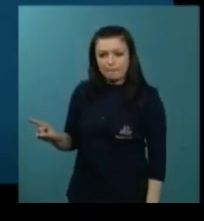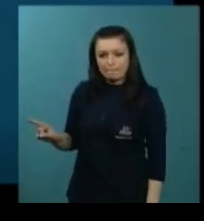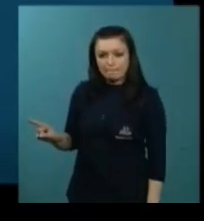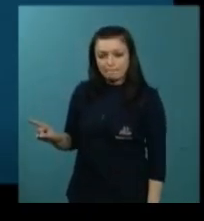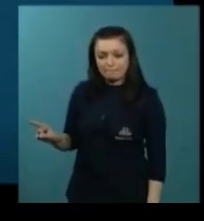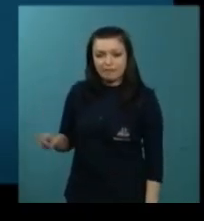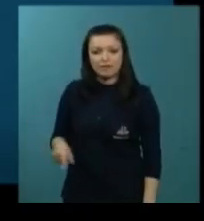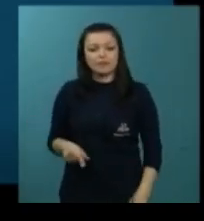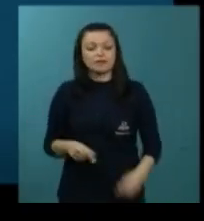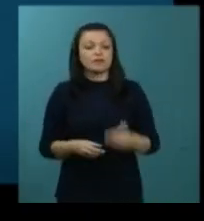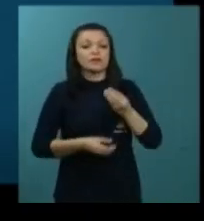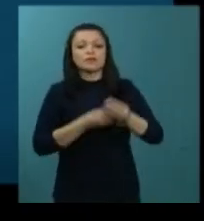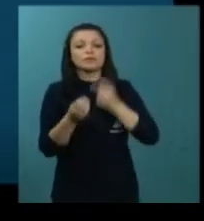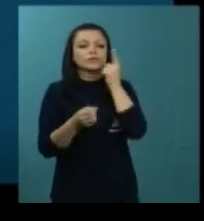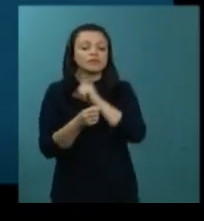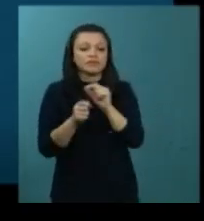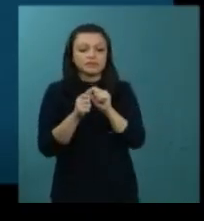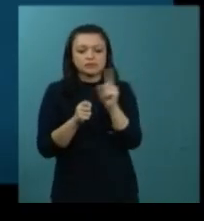nós negarmos